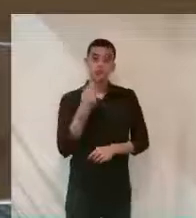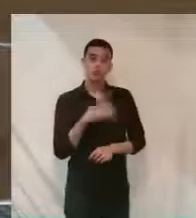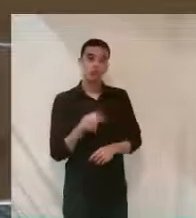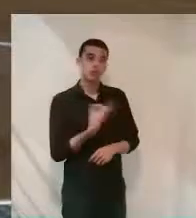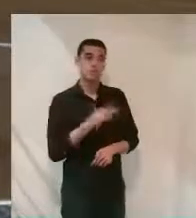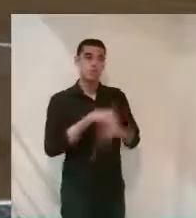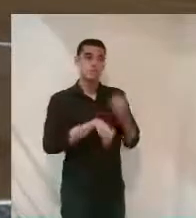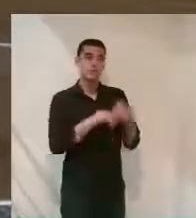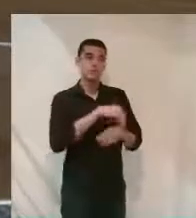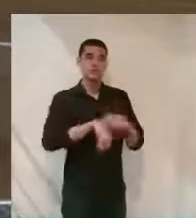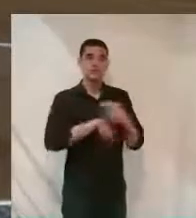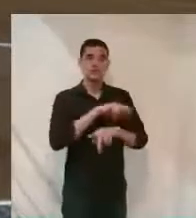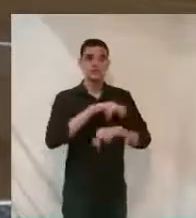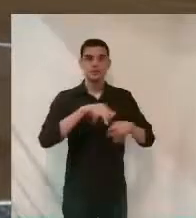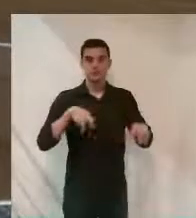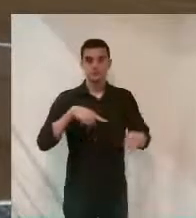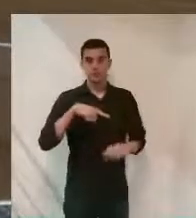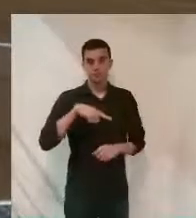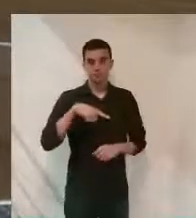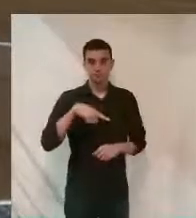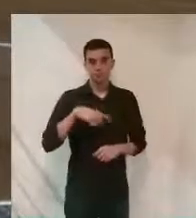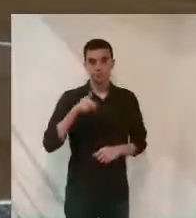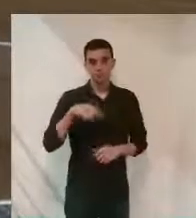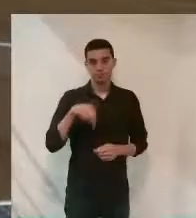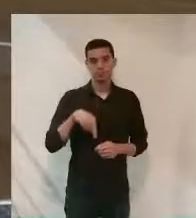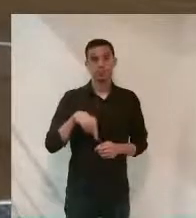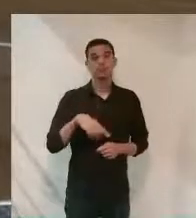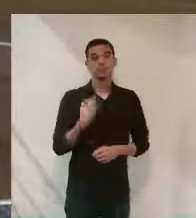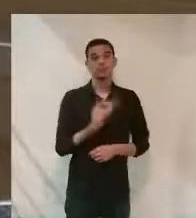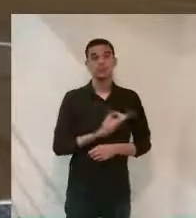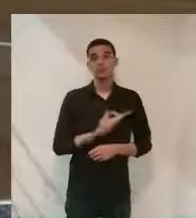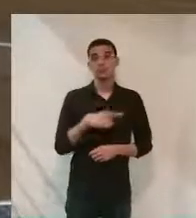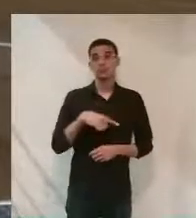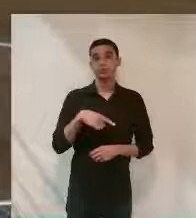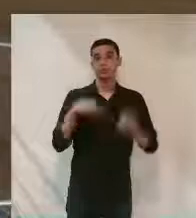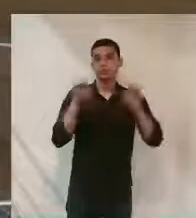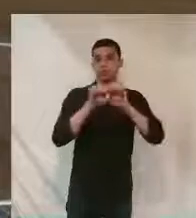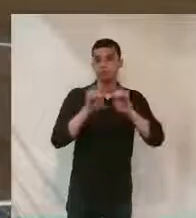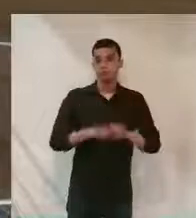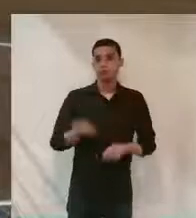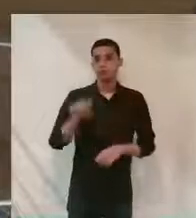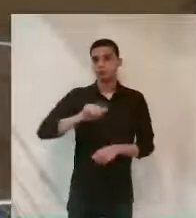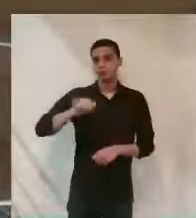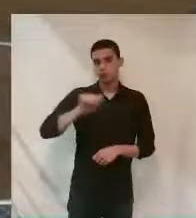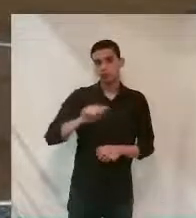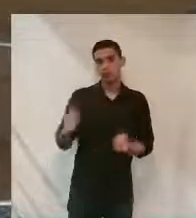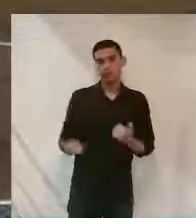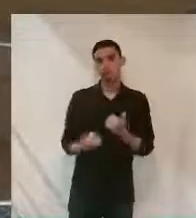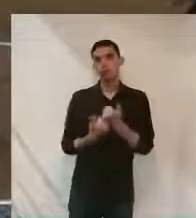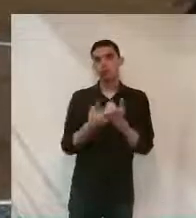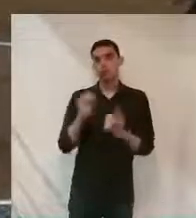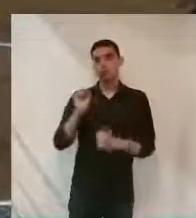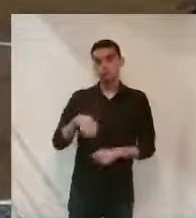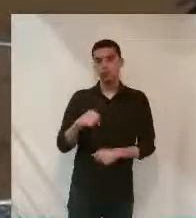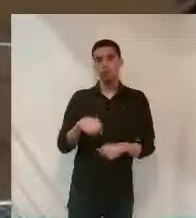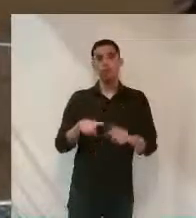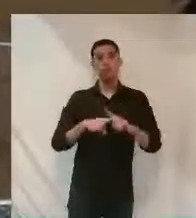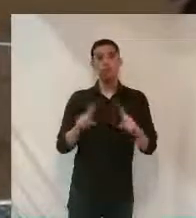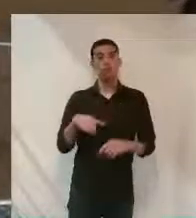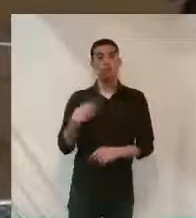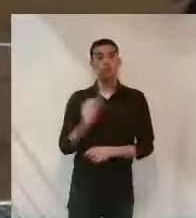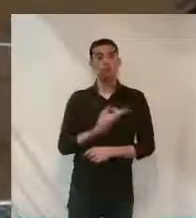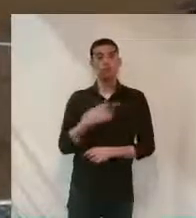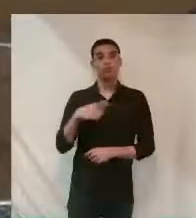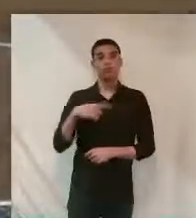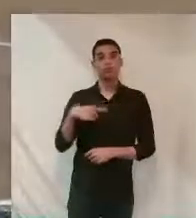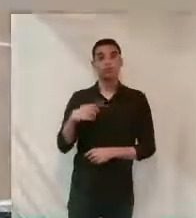coisa, né? A gente, sim, trabalha na estruturação de cooperativas. Então, a gente tem ou investimentos